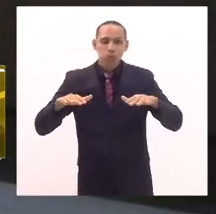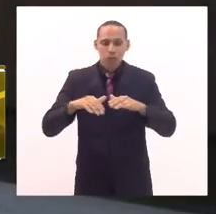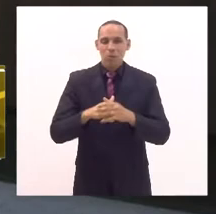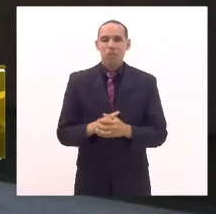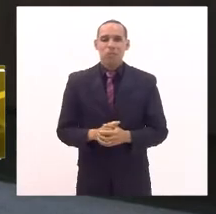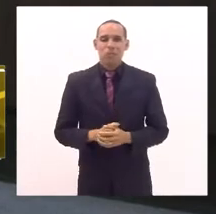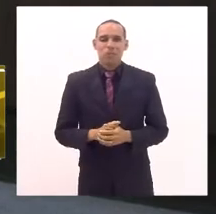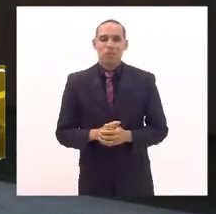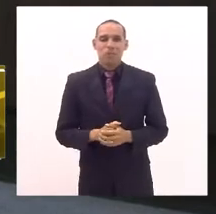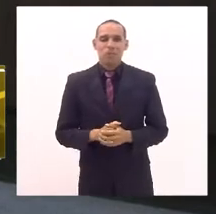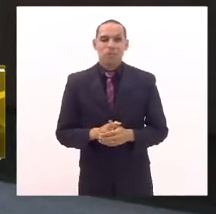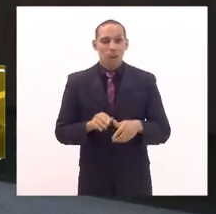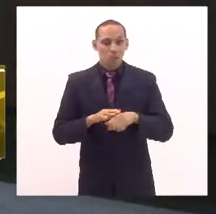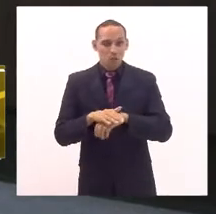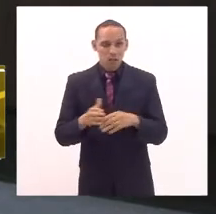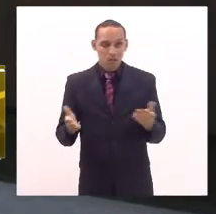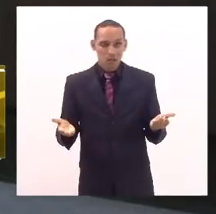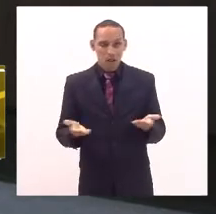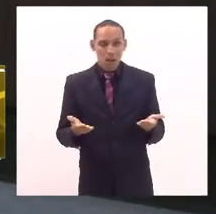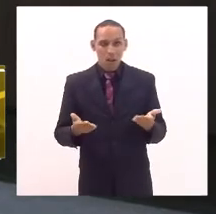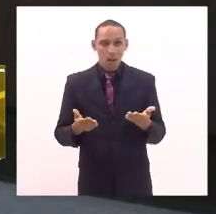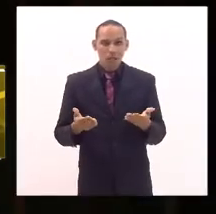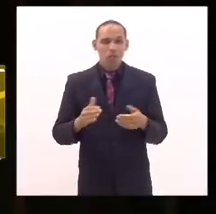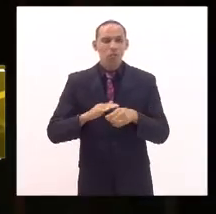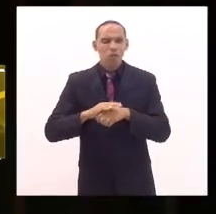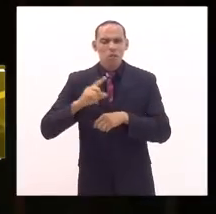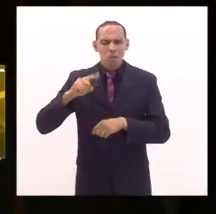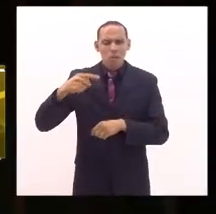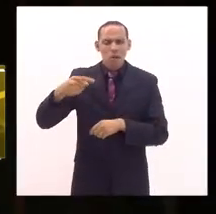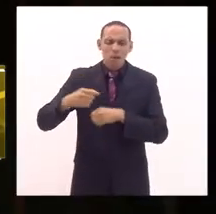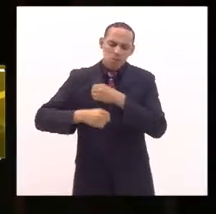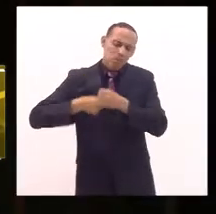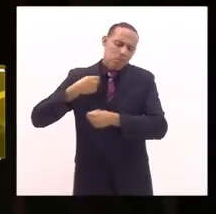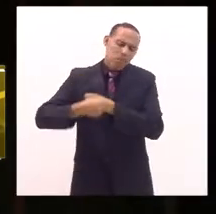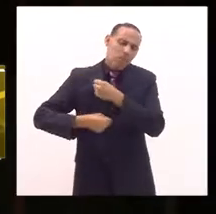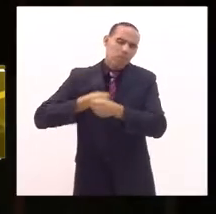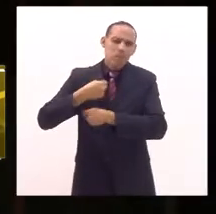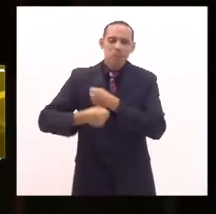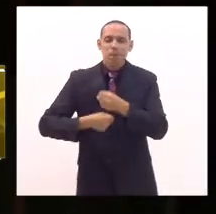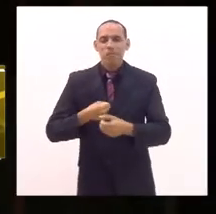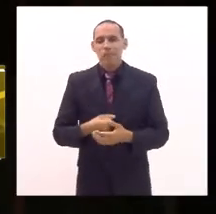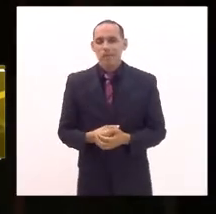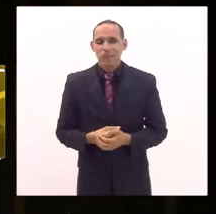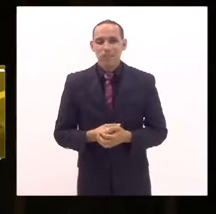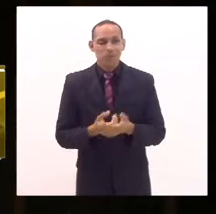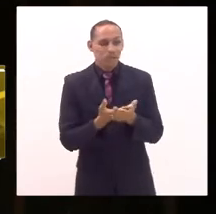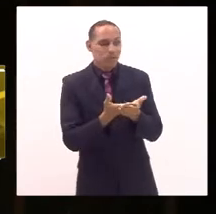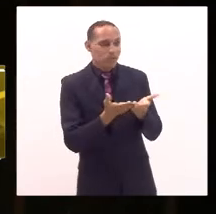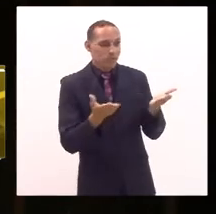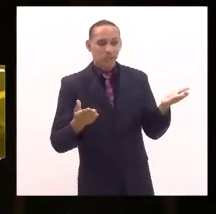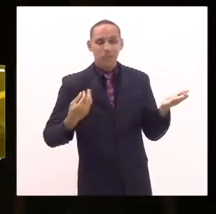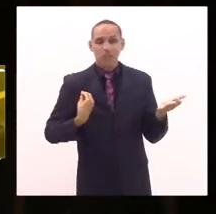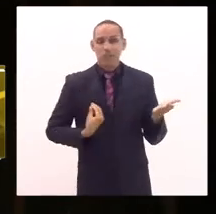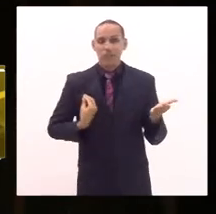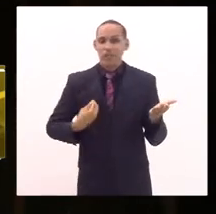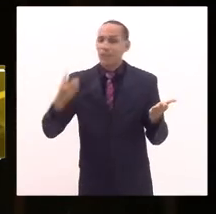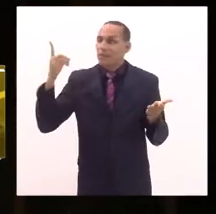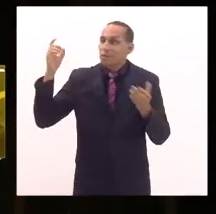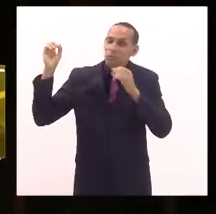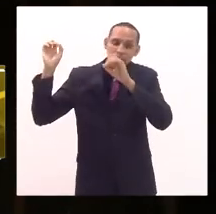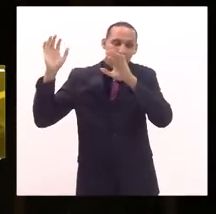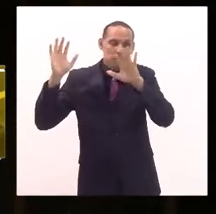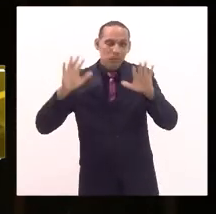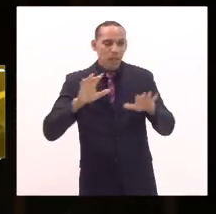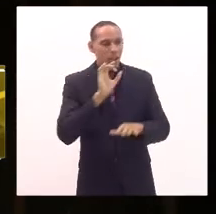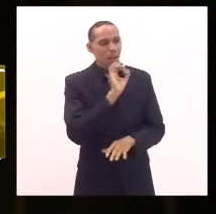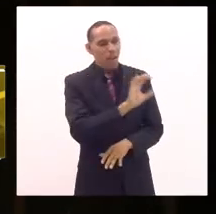que nessa noite, nas noites seguintes e nos anos que vierem em vossas vidas, a bênção do Senhor esteja